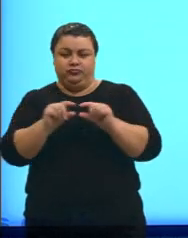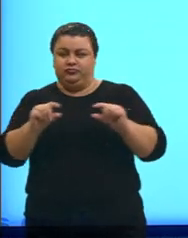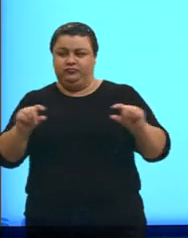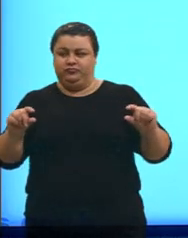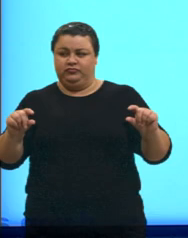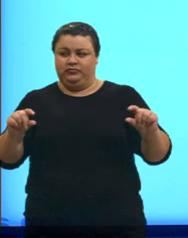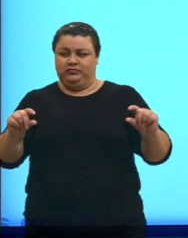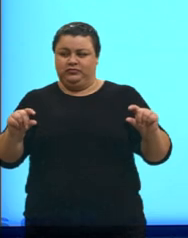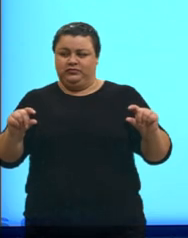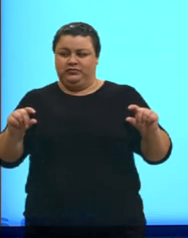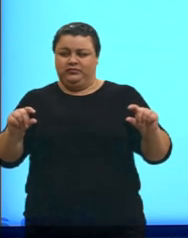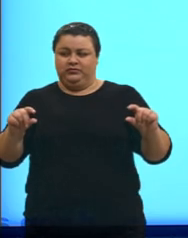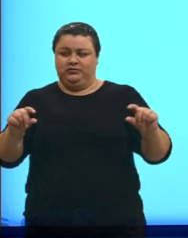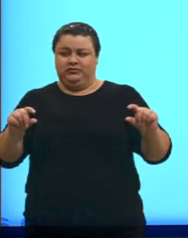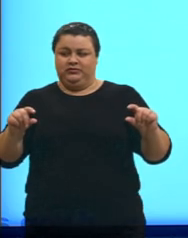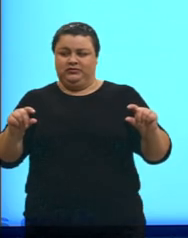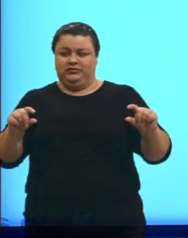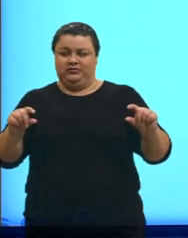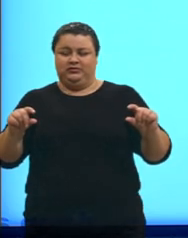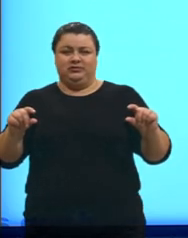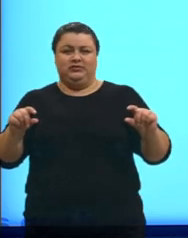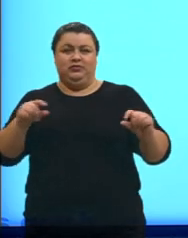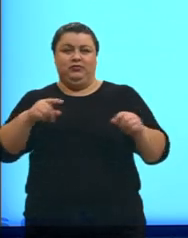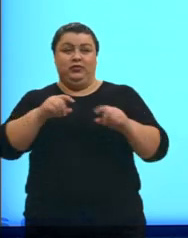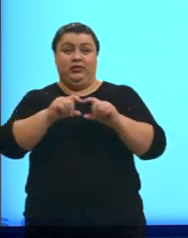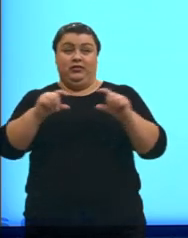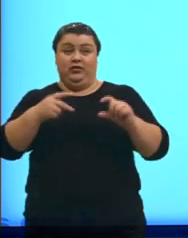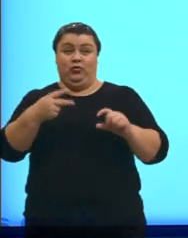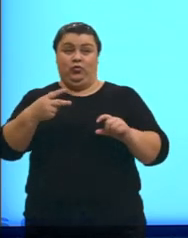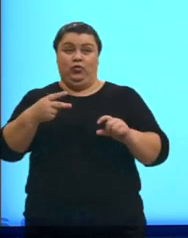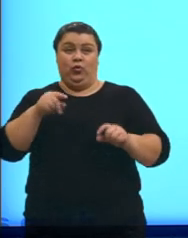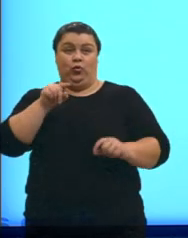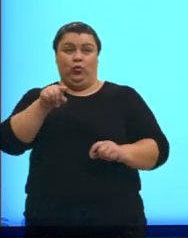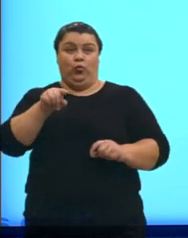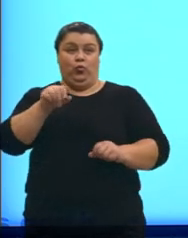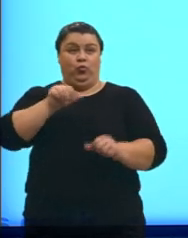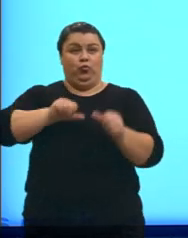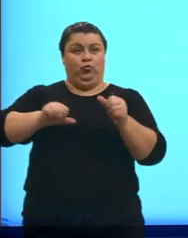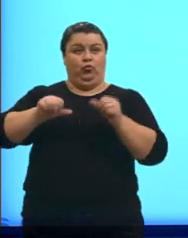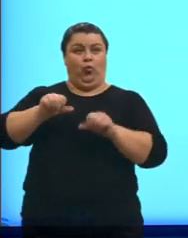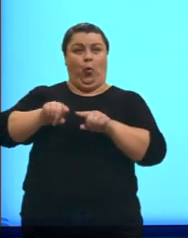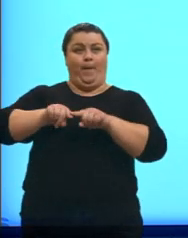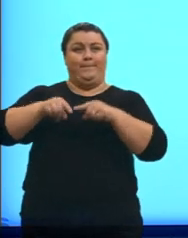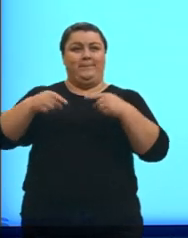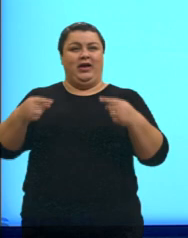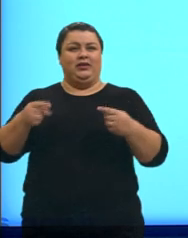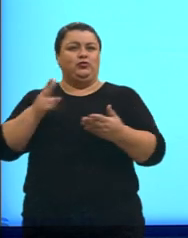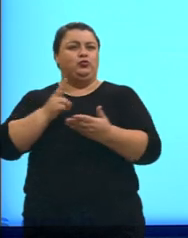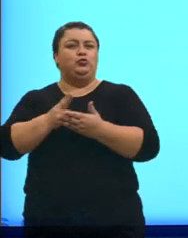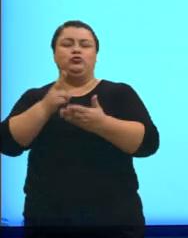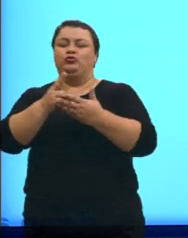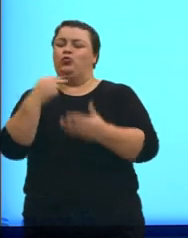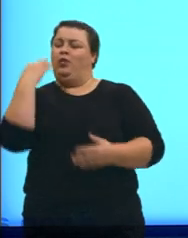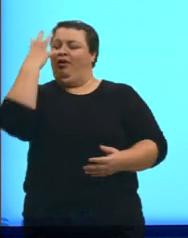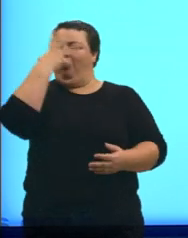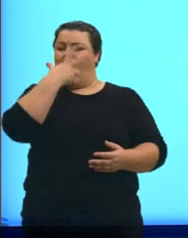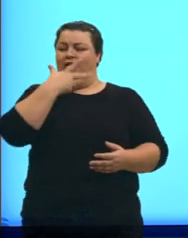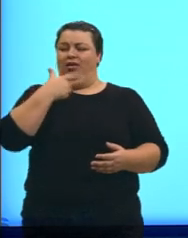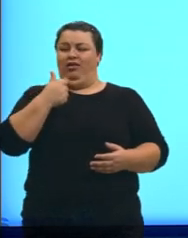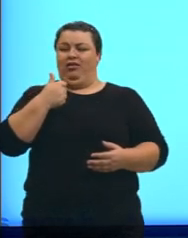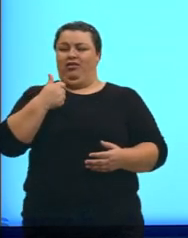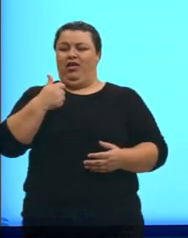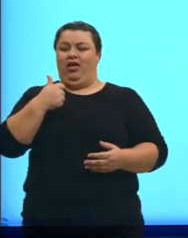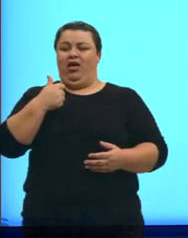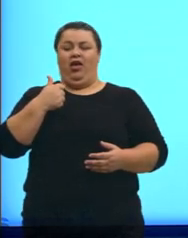frases embaixo eu vou aqui nessa segunda tu mudaste mas continua linda